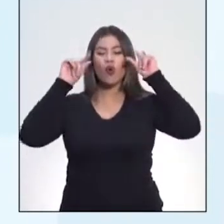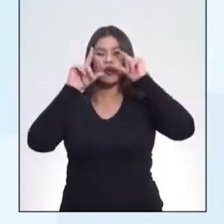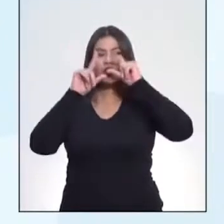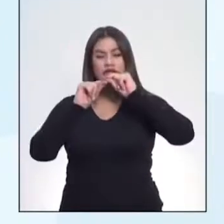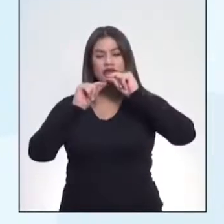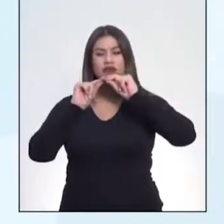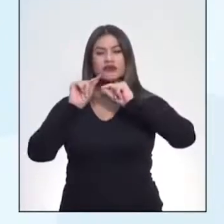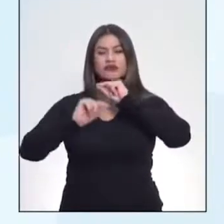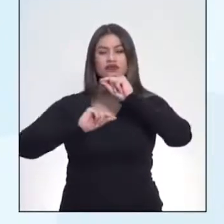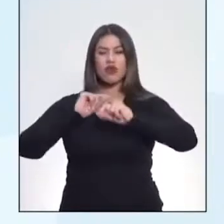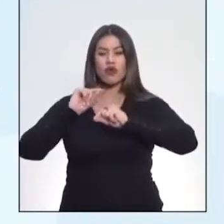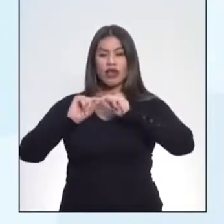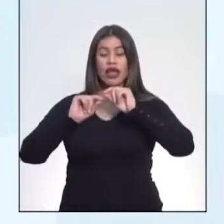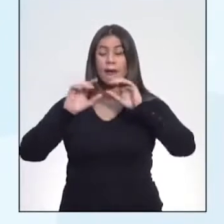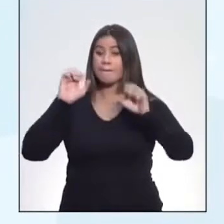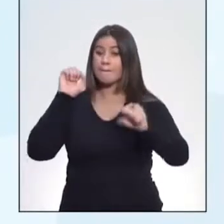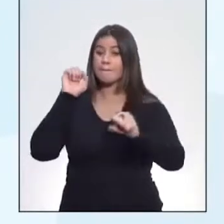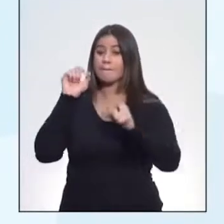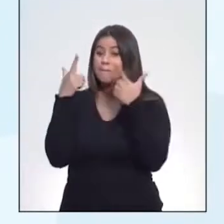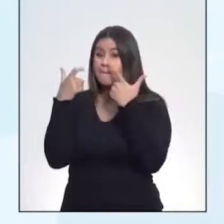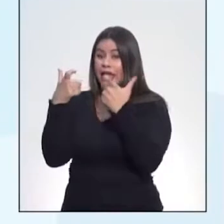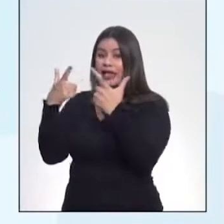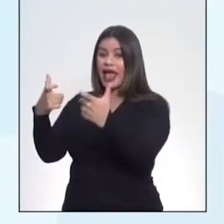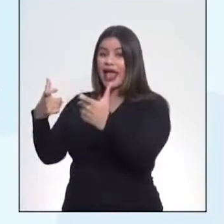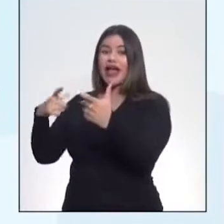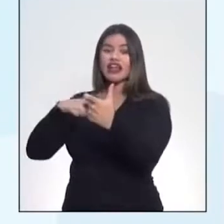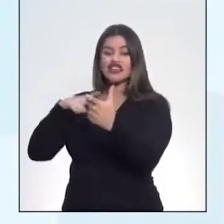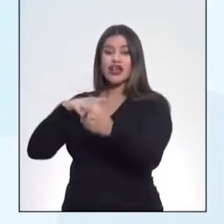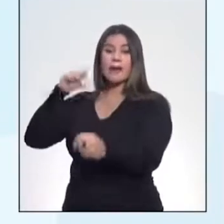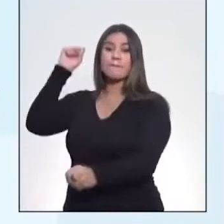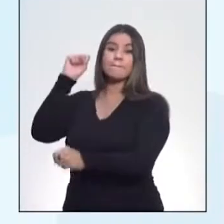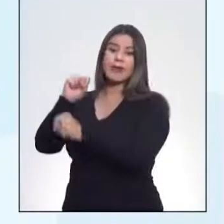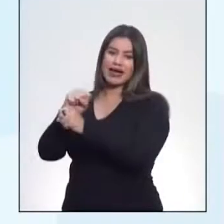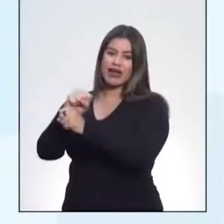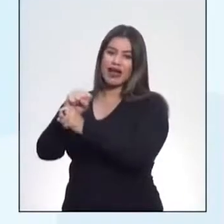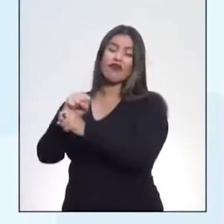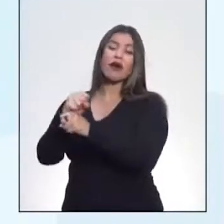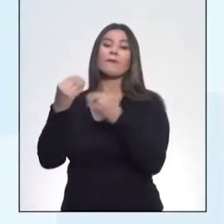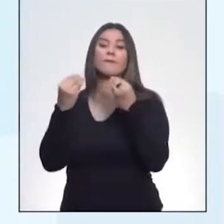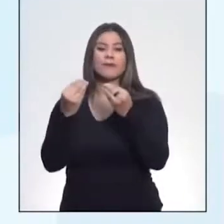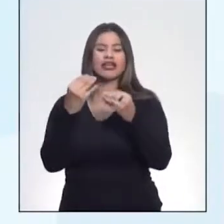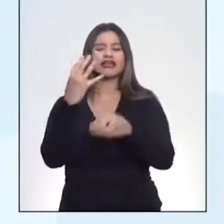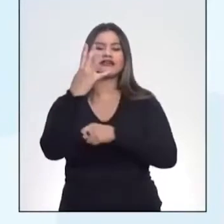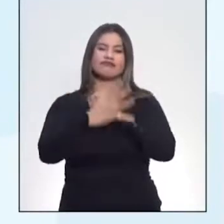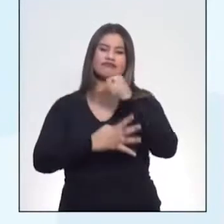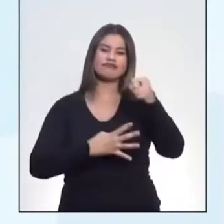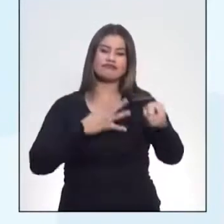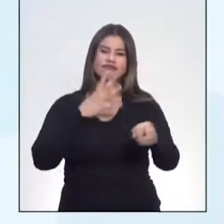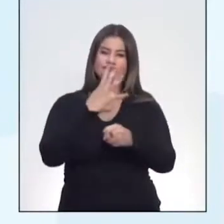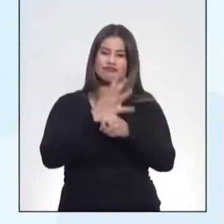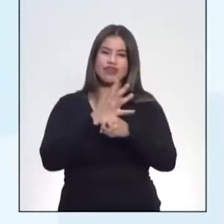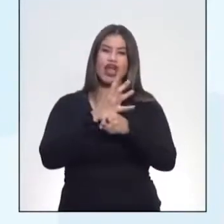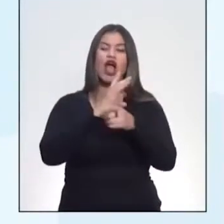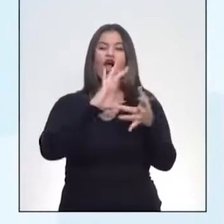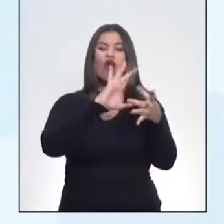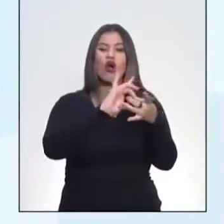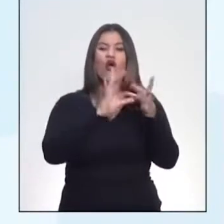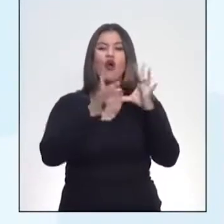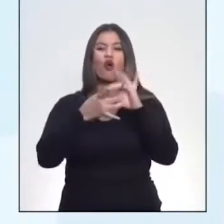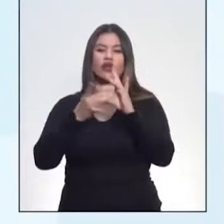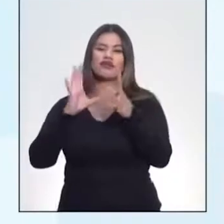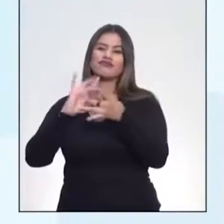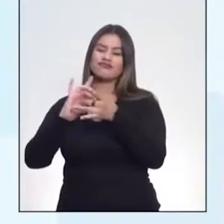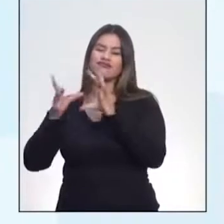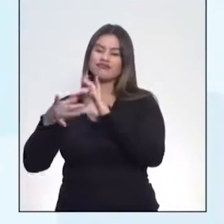competições que chegavam interromper guerras entre cidades trégua sagrada para não prejudicar as regras a realização dos